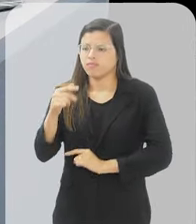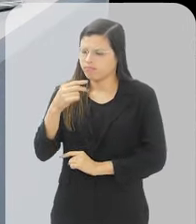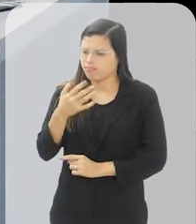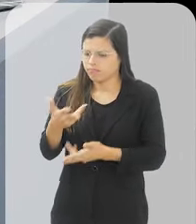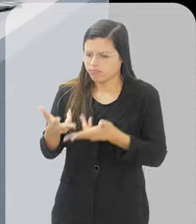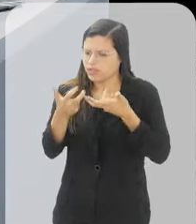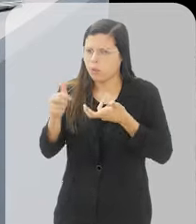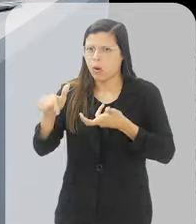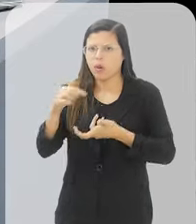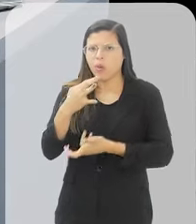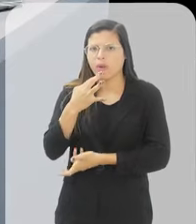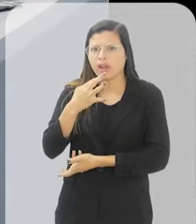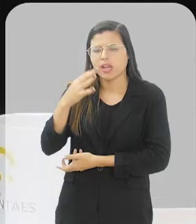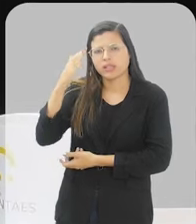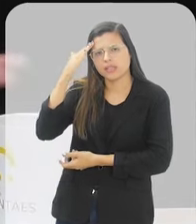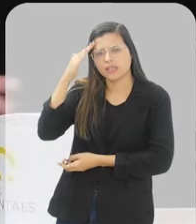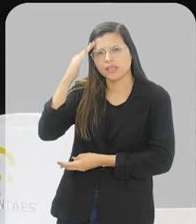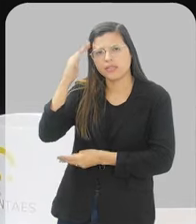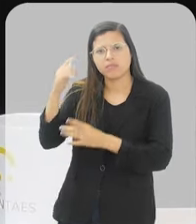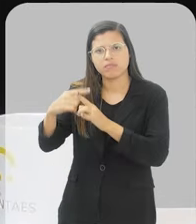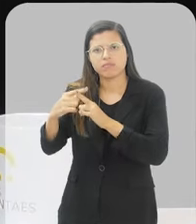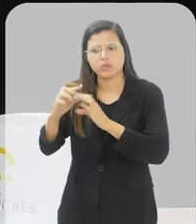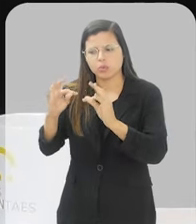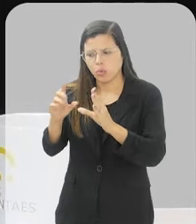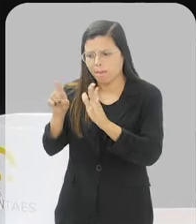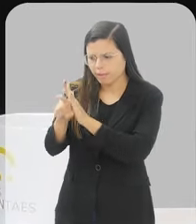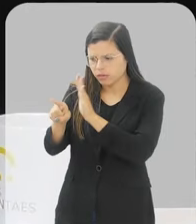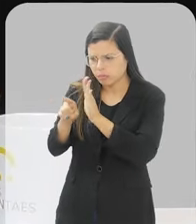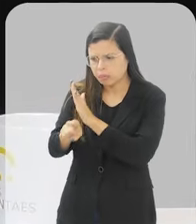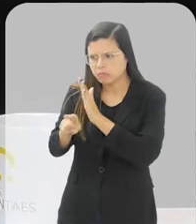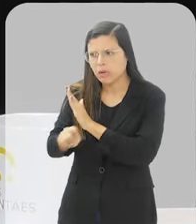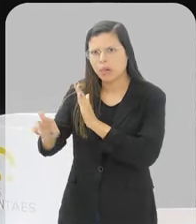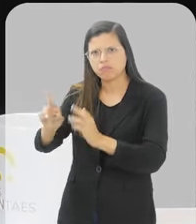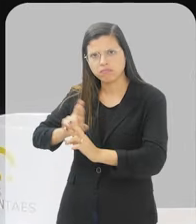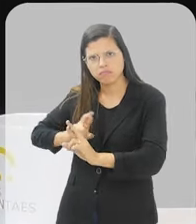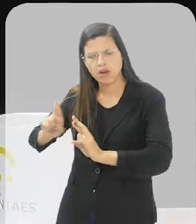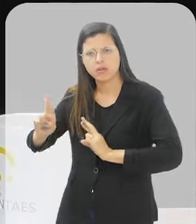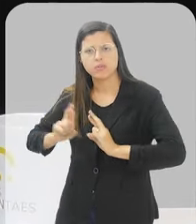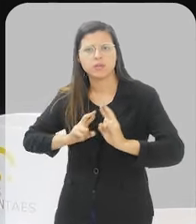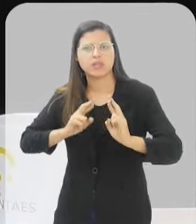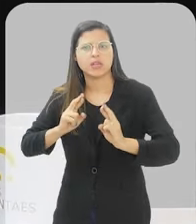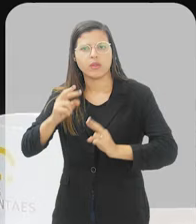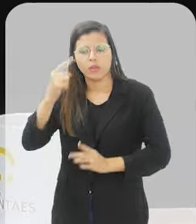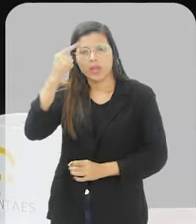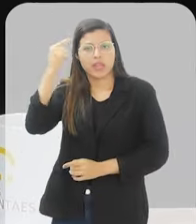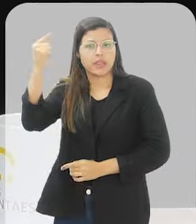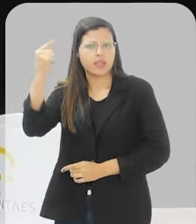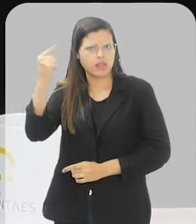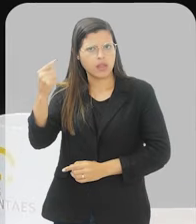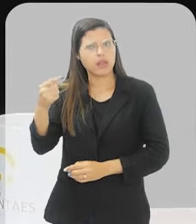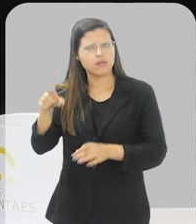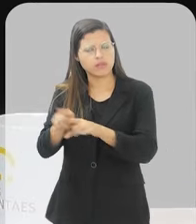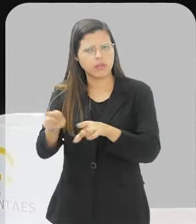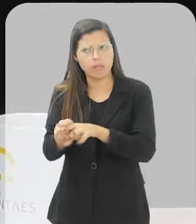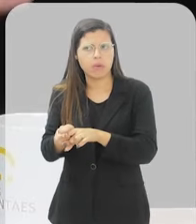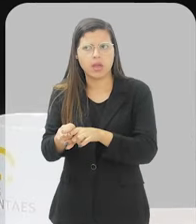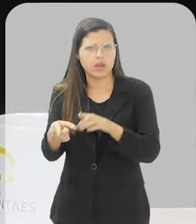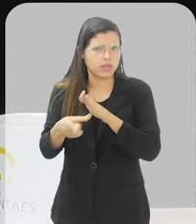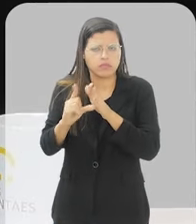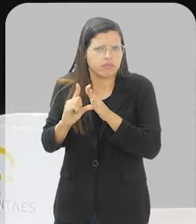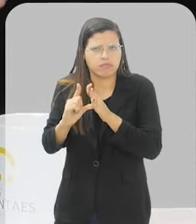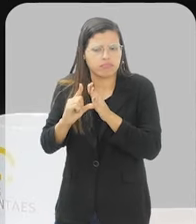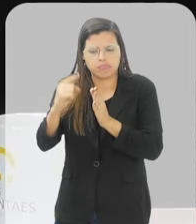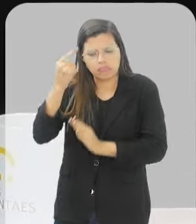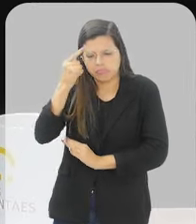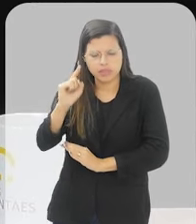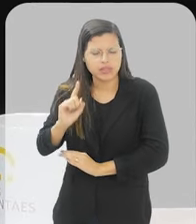assim: nossa, ele entende do que ele está falando, porque tudo que eu estou perguntando, ele está me respondendo e está me dando umas ideias até que eu nem tinha pensado no figurino, que para você